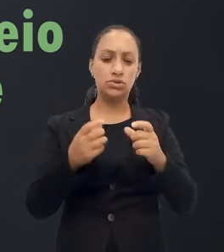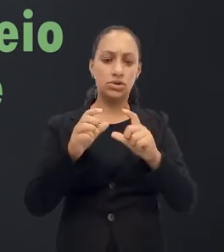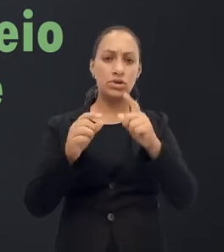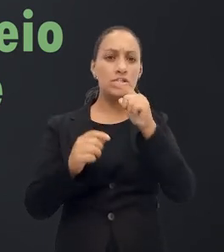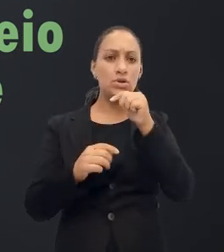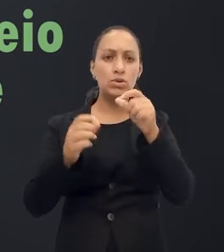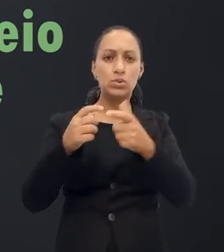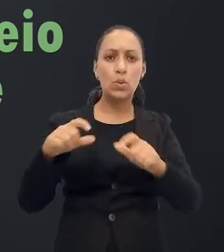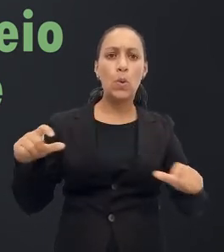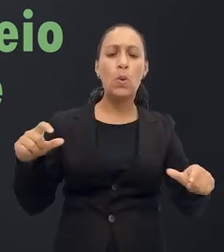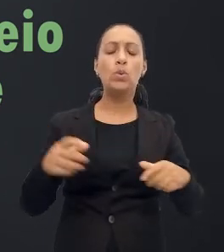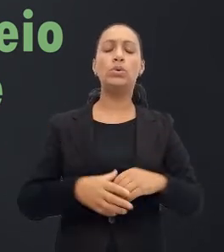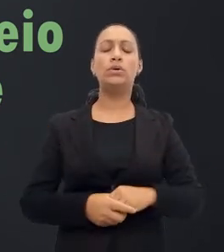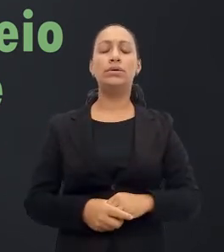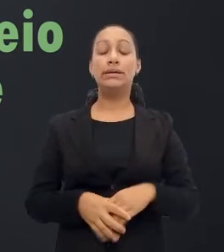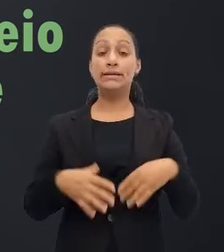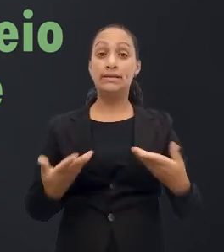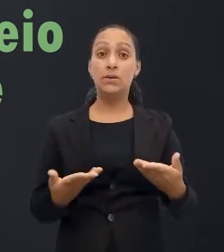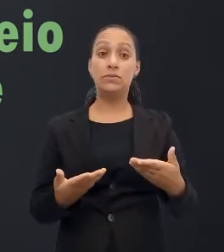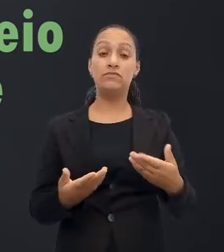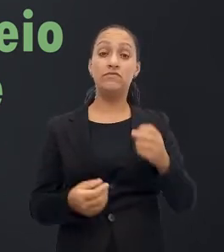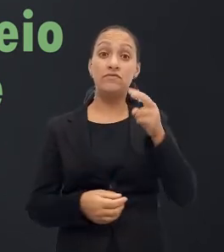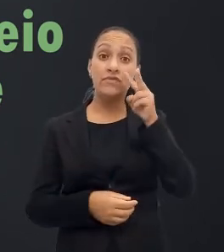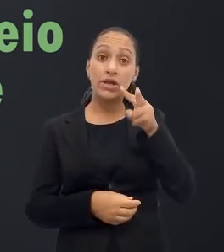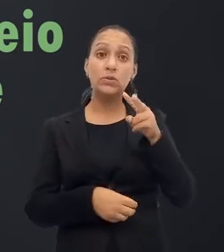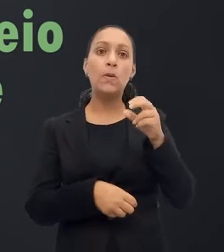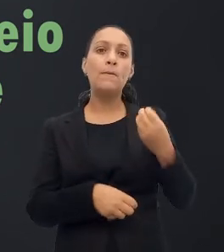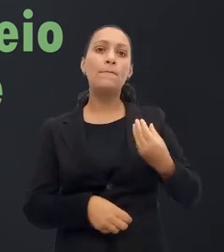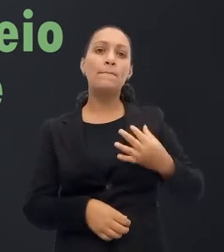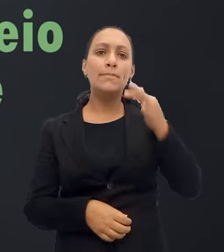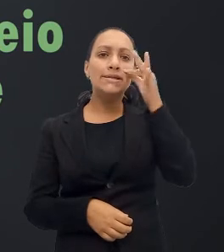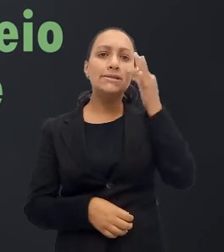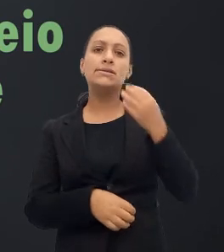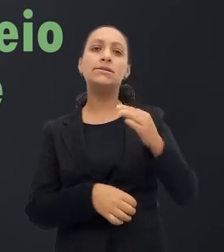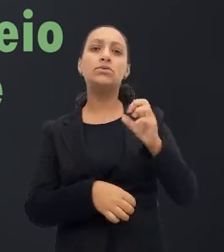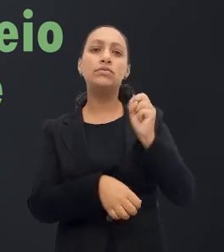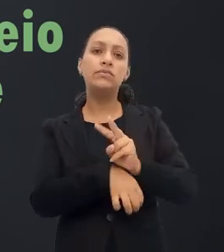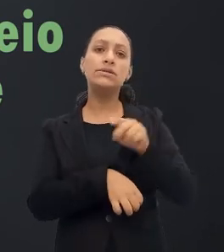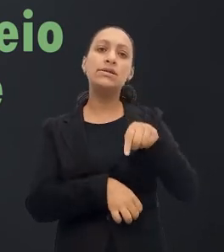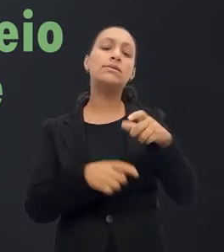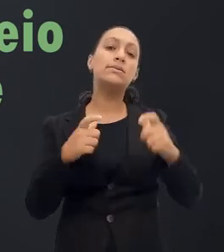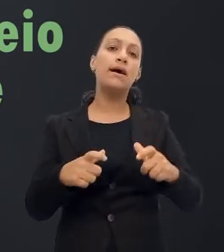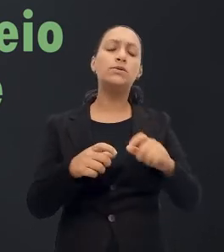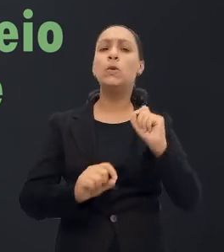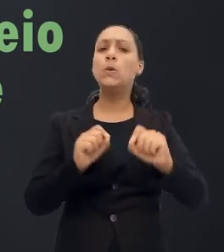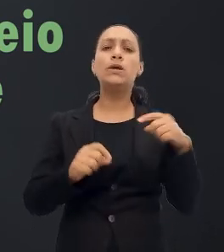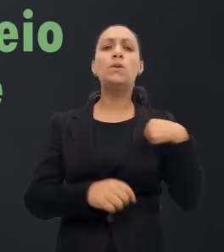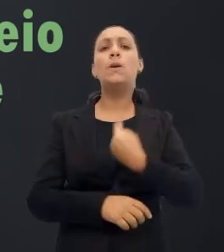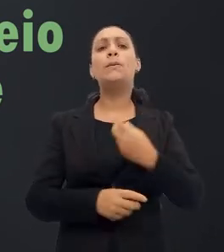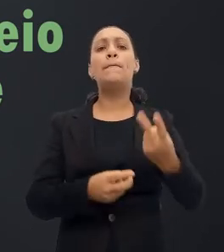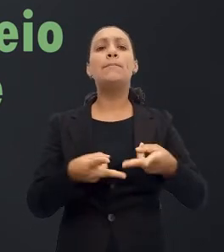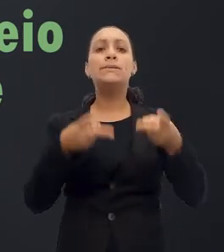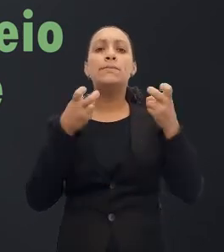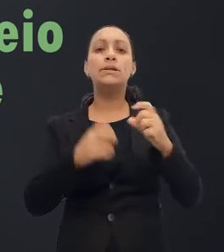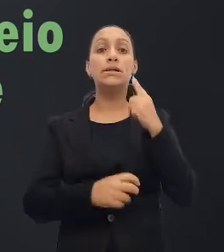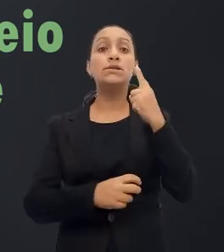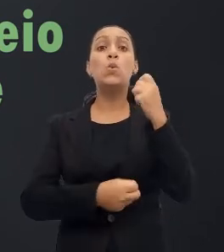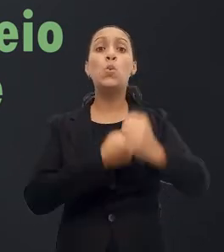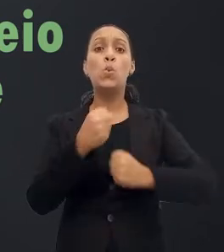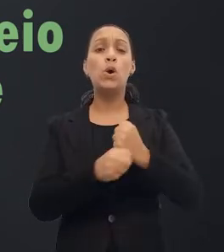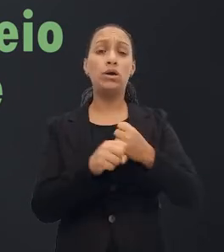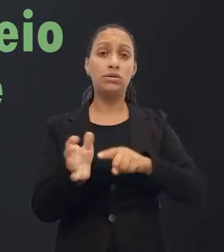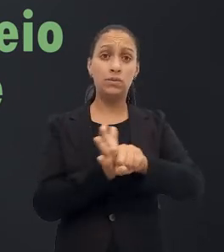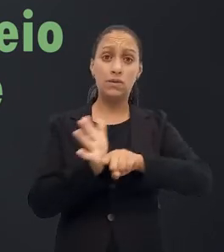nesses locais. Então, o que nós temos percebido aí ao longo dos meses, ao longo desse 1 ano de investigação?